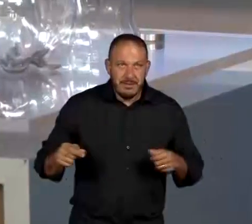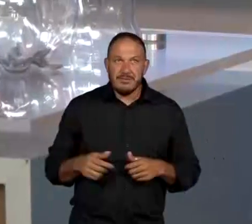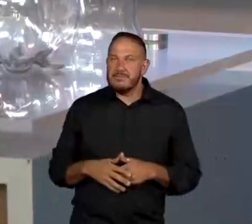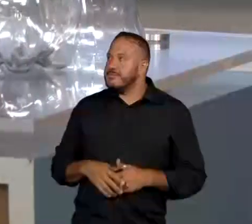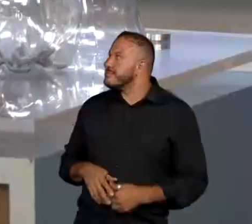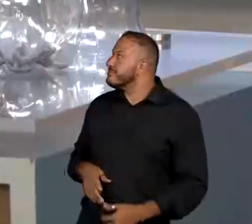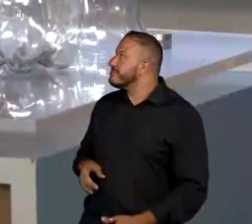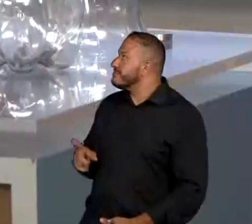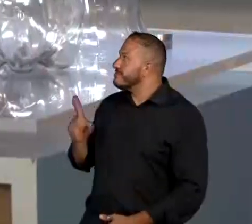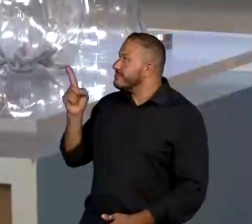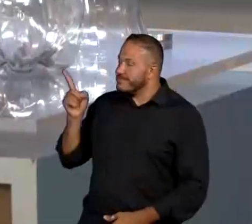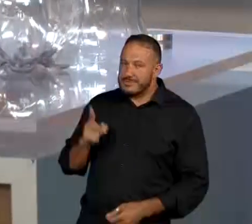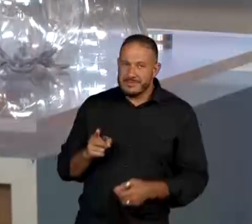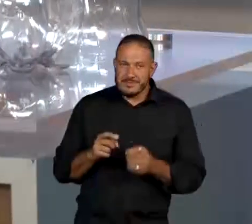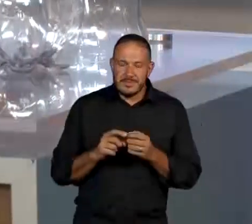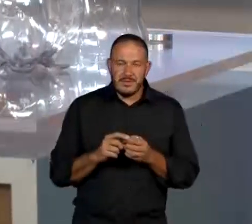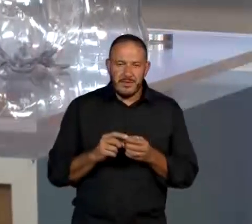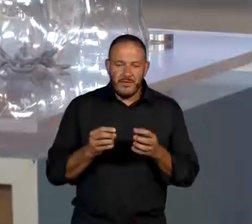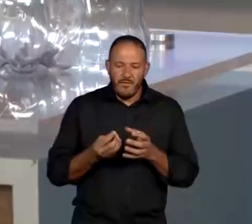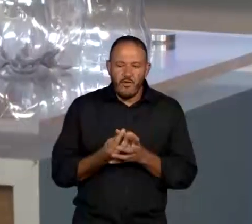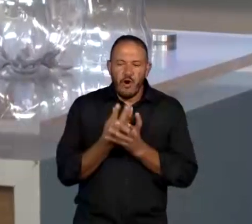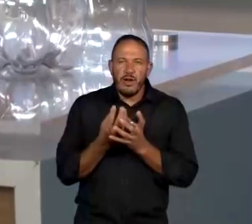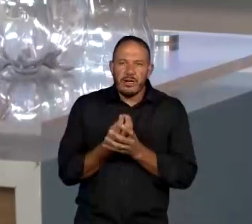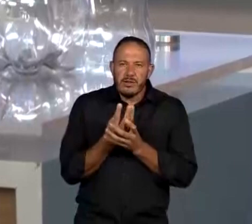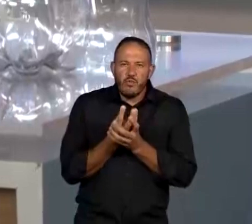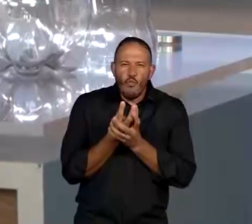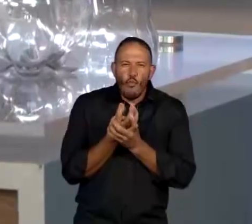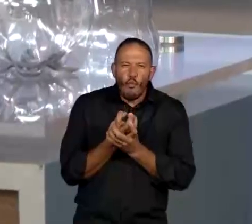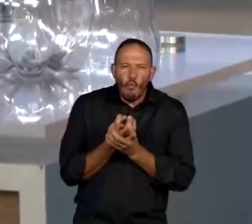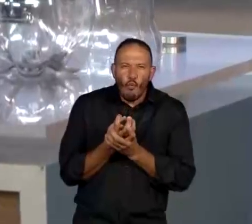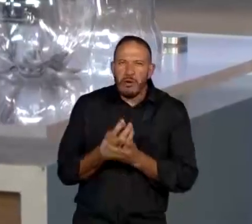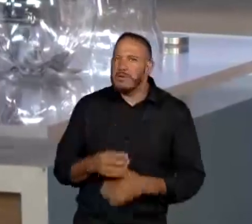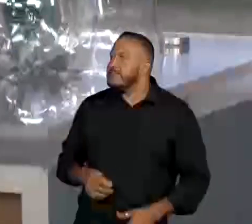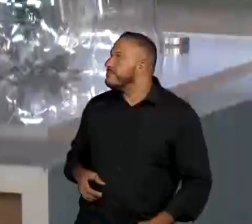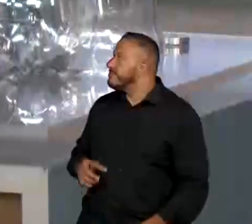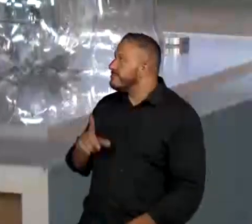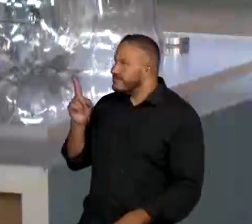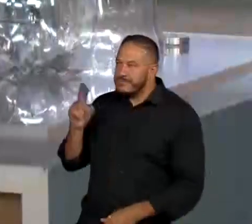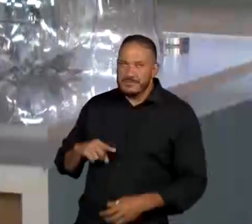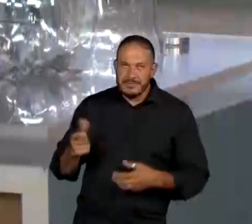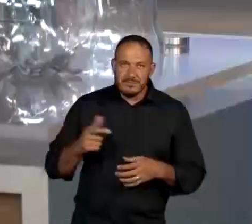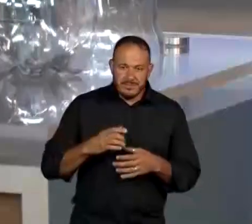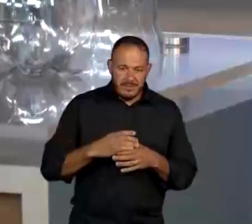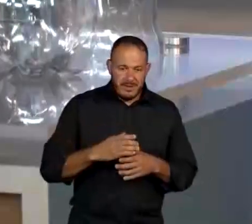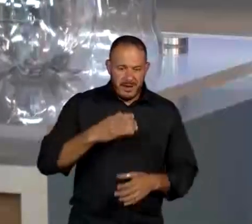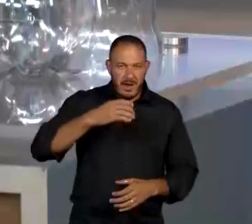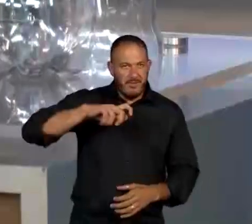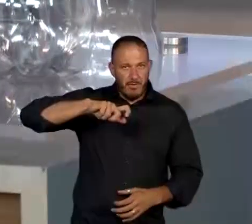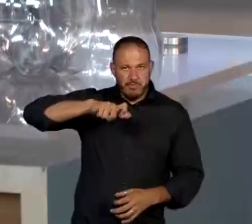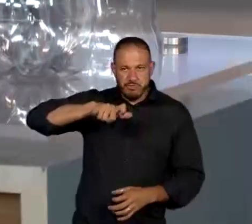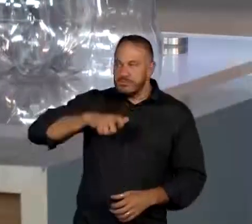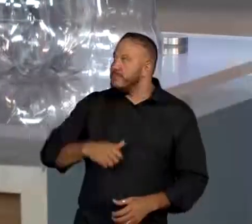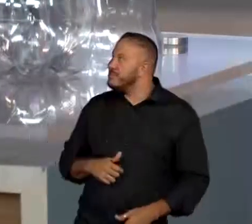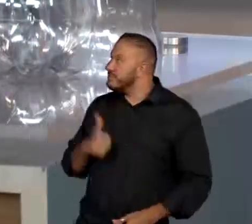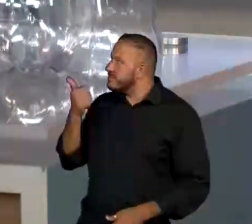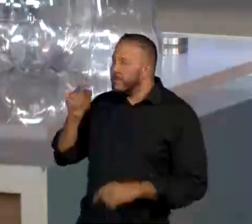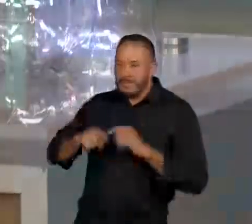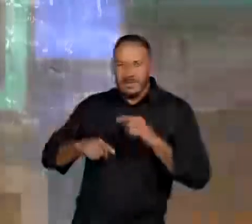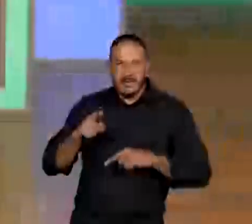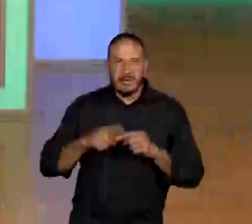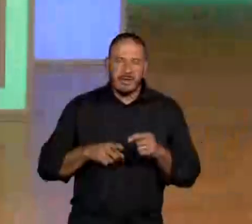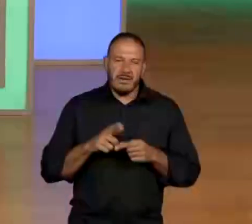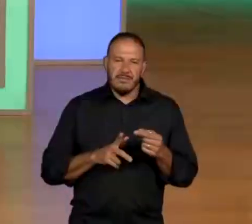aí depois nós temos folhas secas, nós temos garrafas PET e um material para